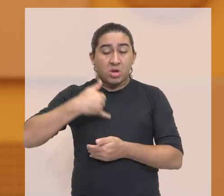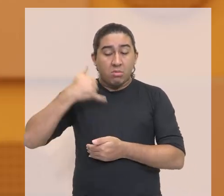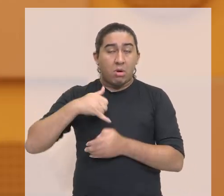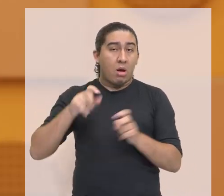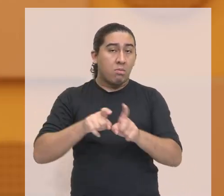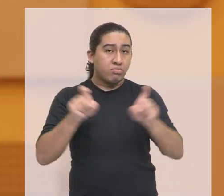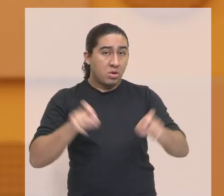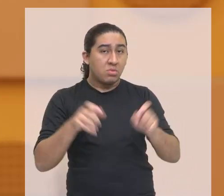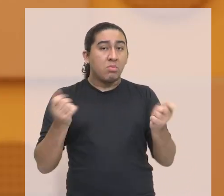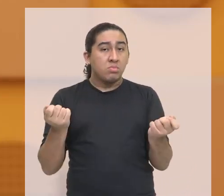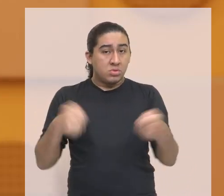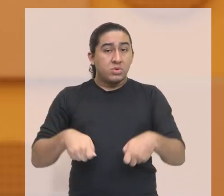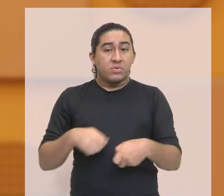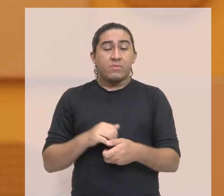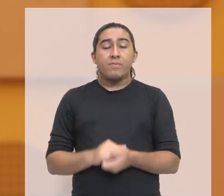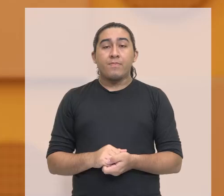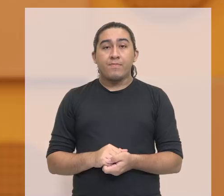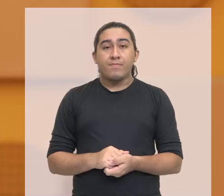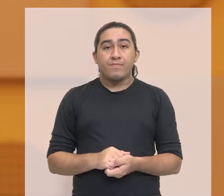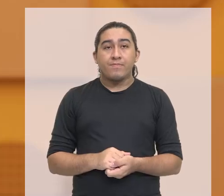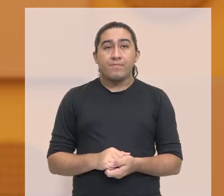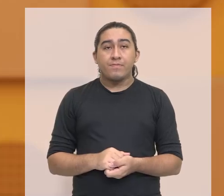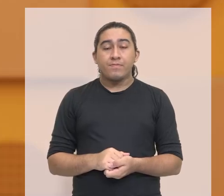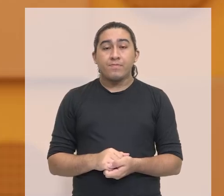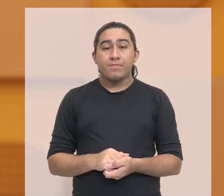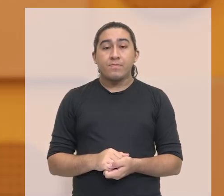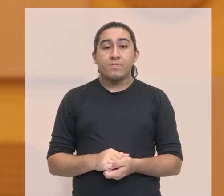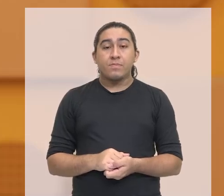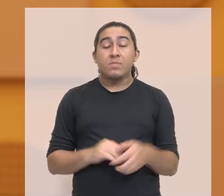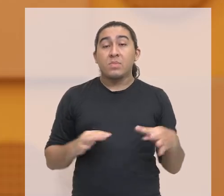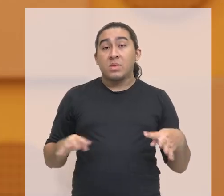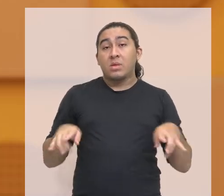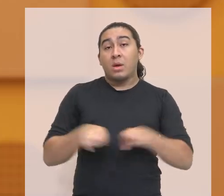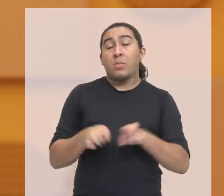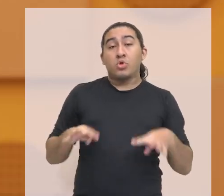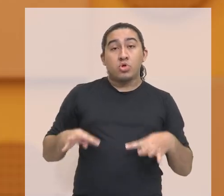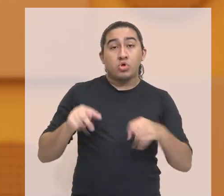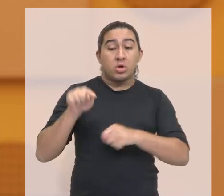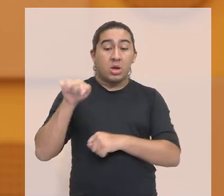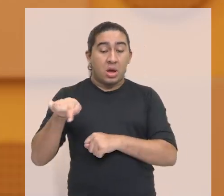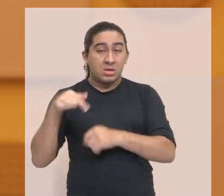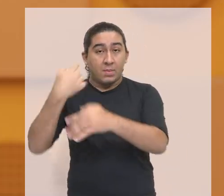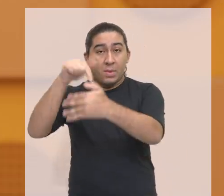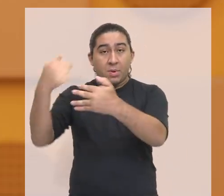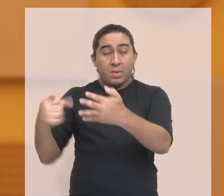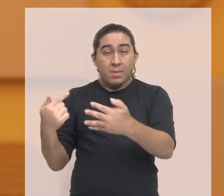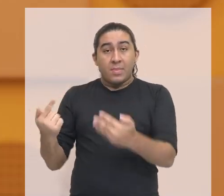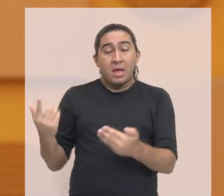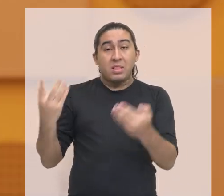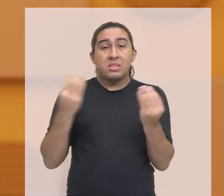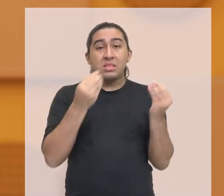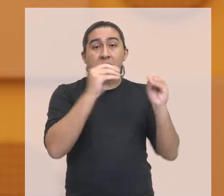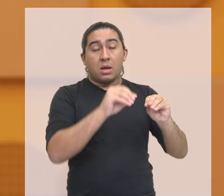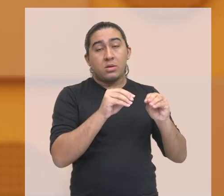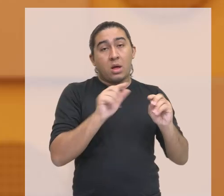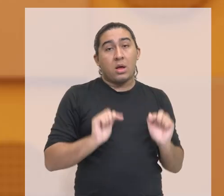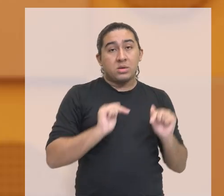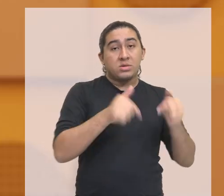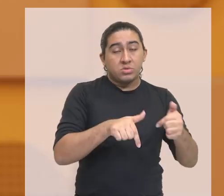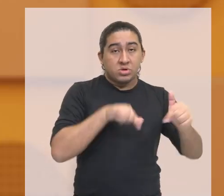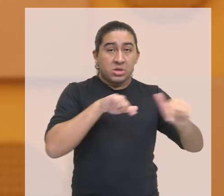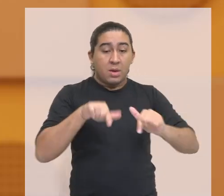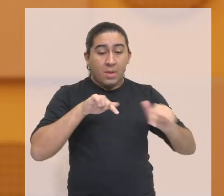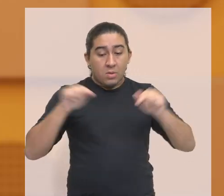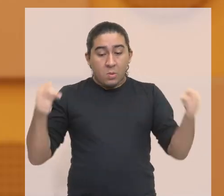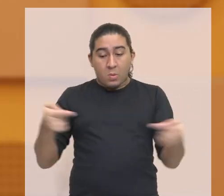dizer assim, esses métodos que eu acabei de falar para vocês estão inseridos nessas práticas de trabalho que vai estar alinhada à questão da